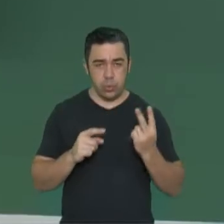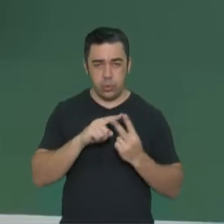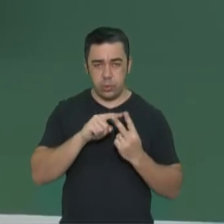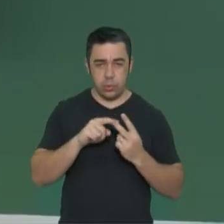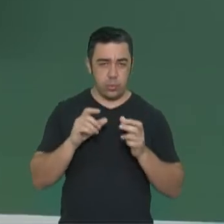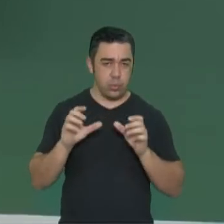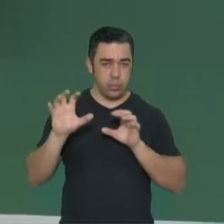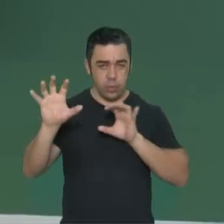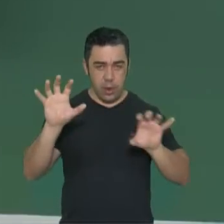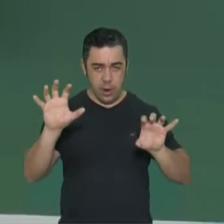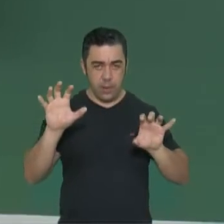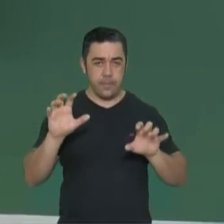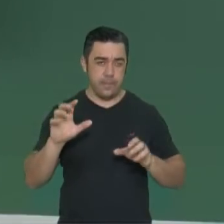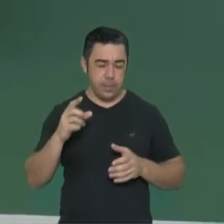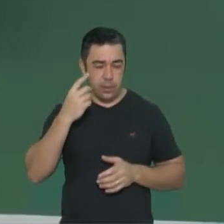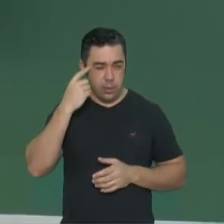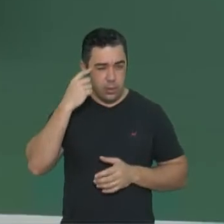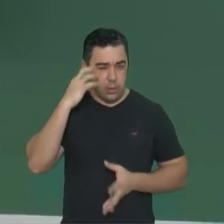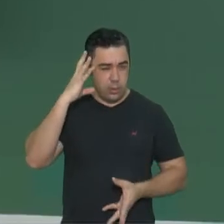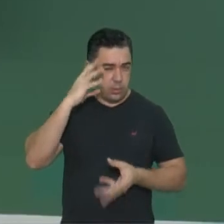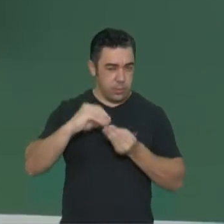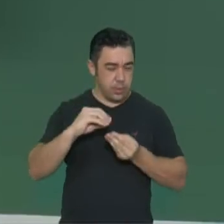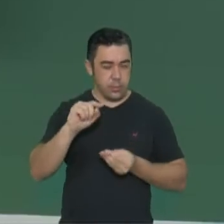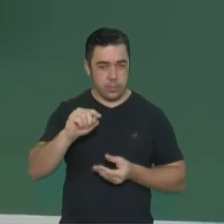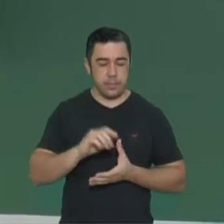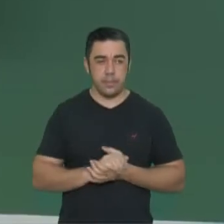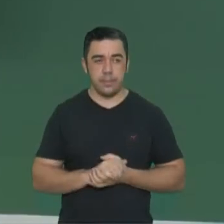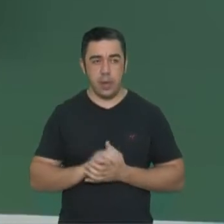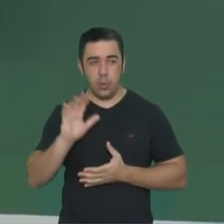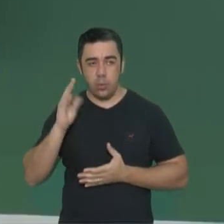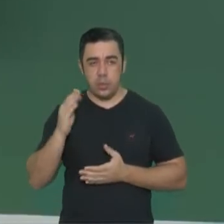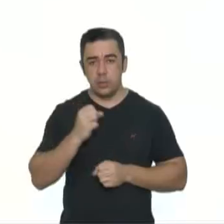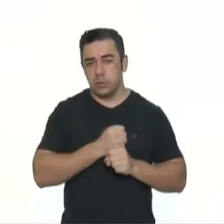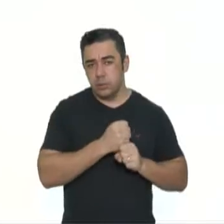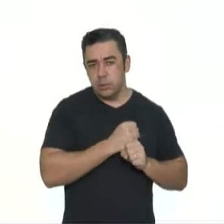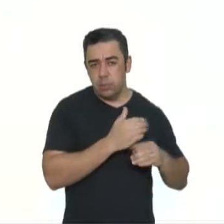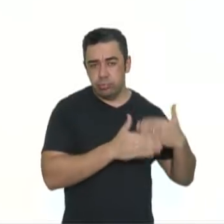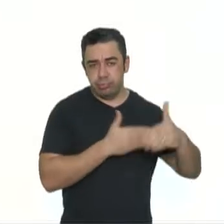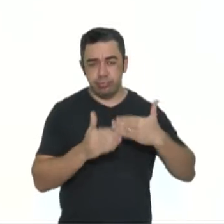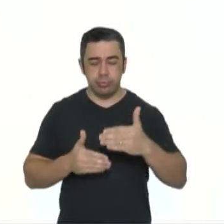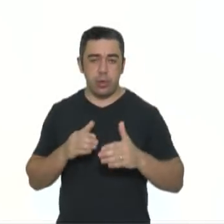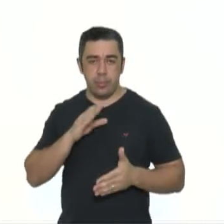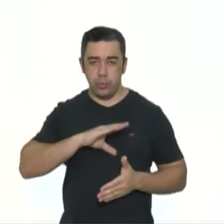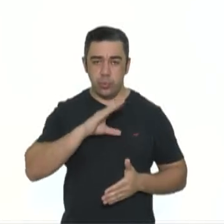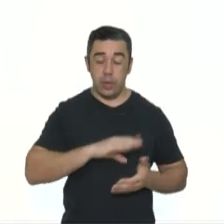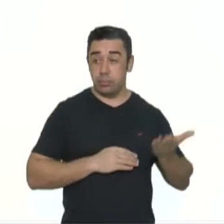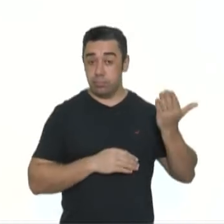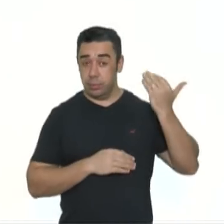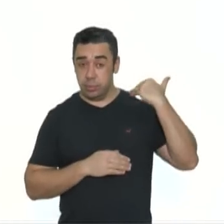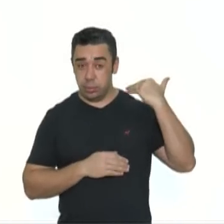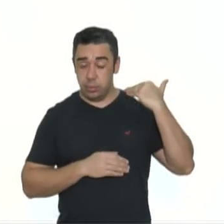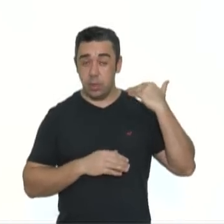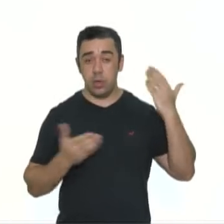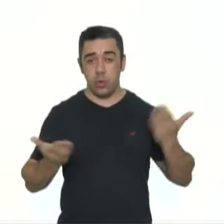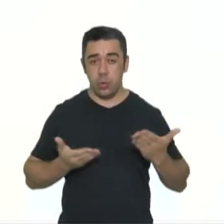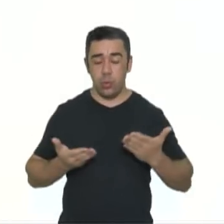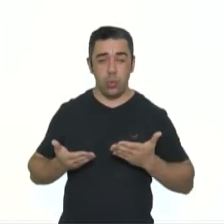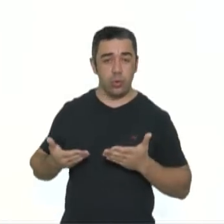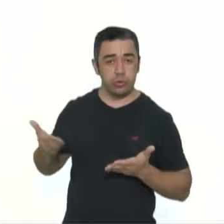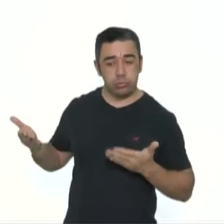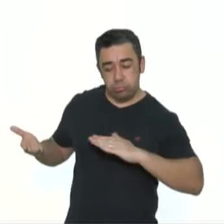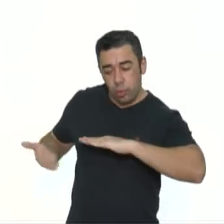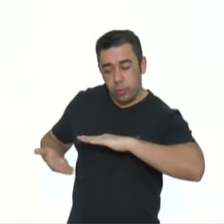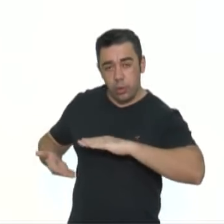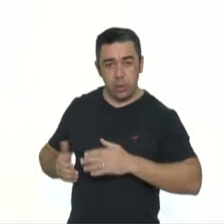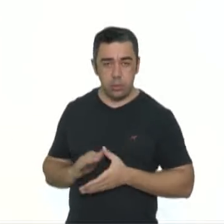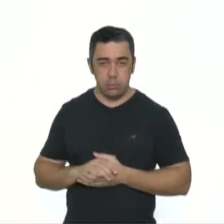legal. Aí vocês vão gravando esses nominhos, ocorre com o tempo, ó, tal como o português medieval e o atual, né?